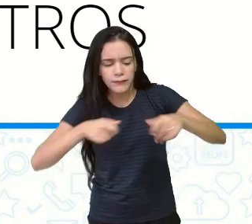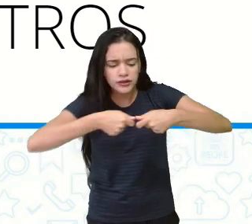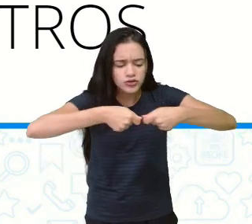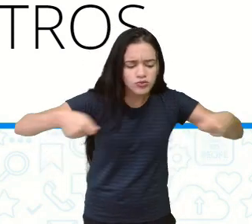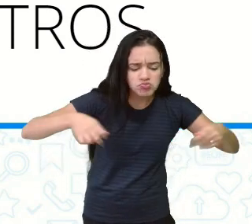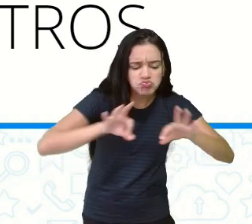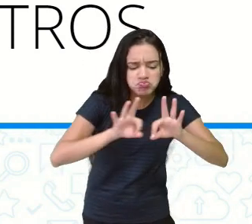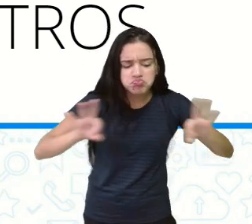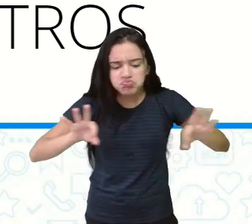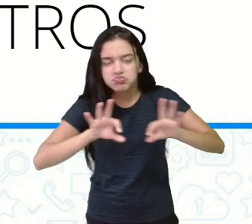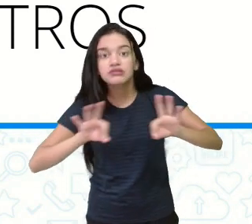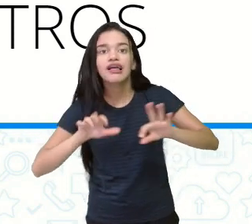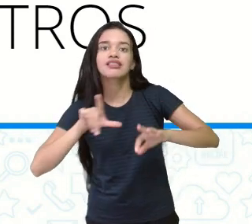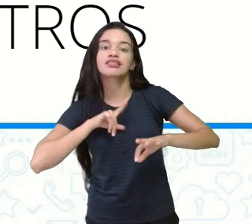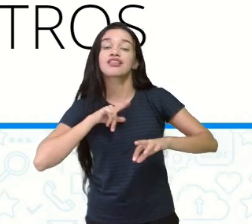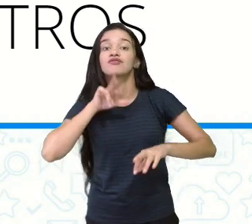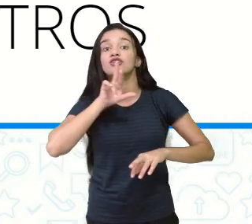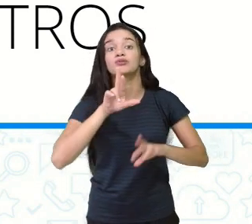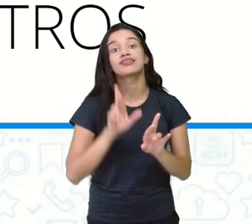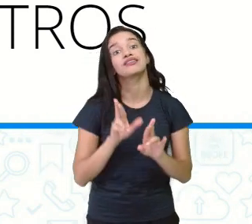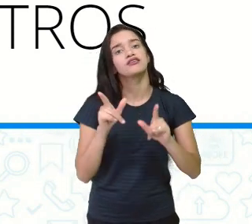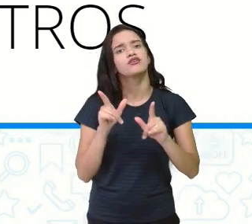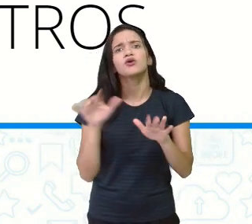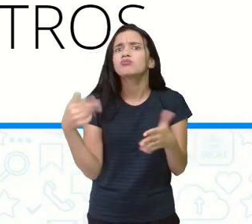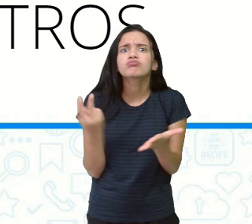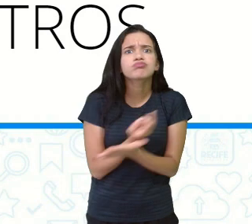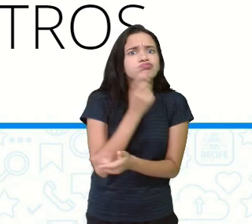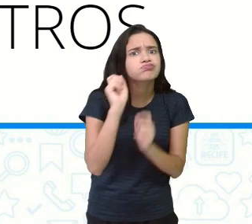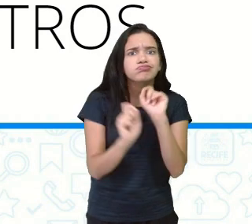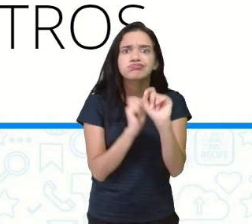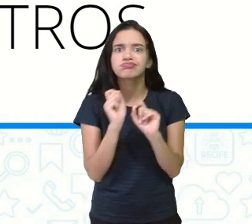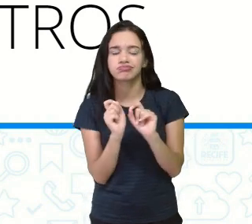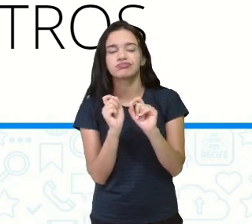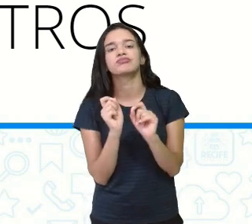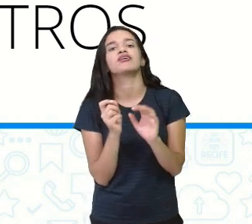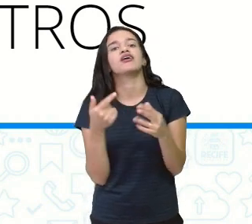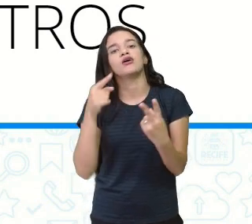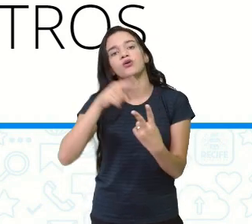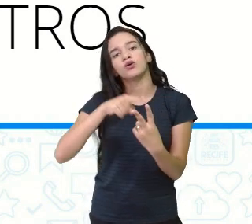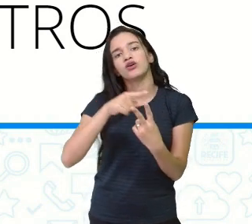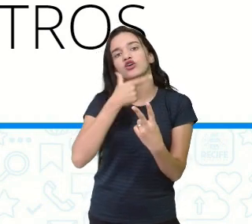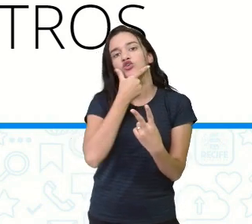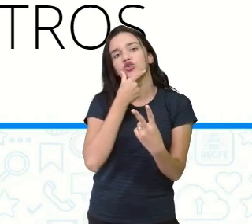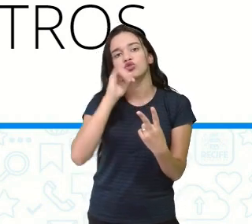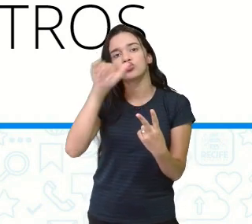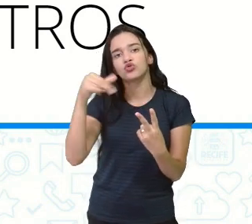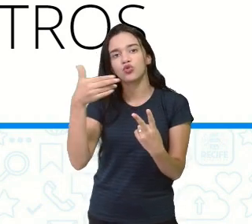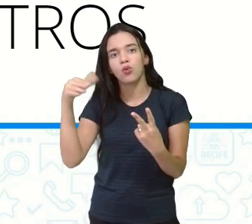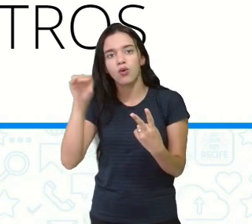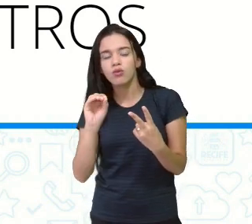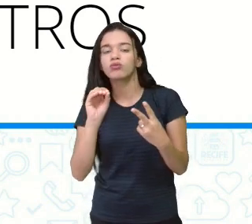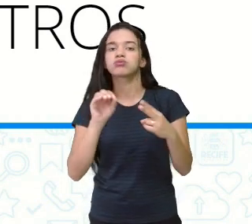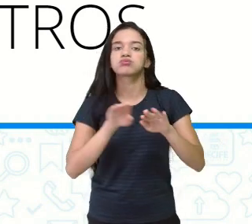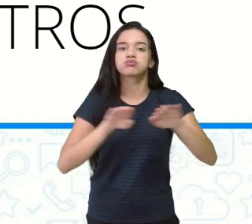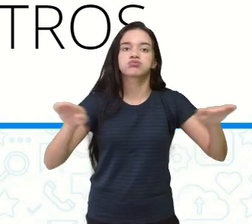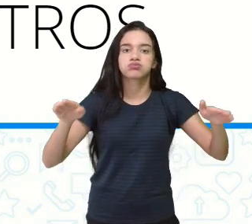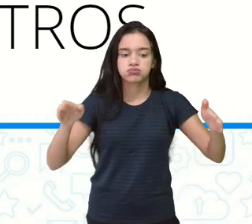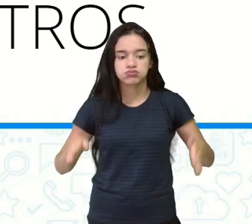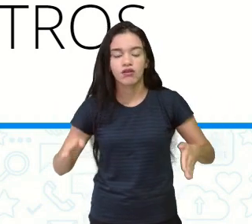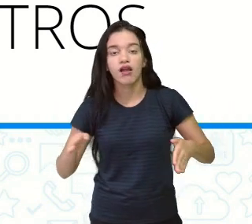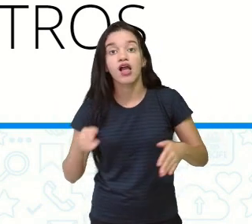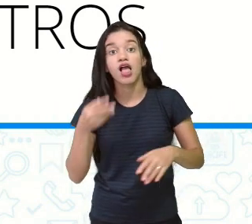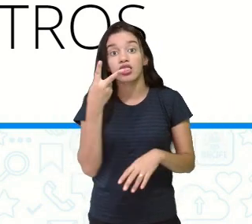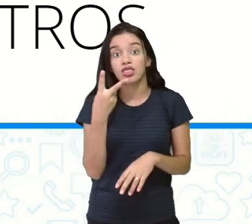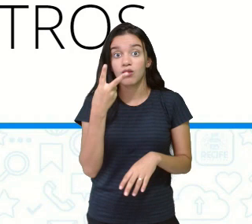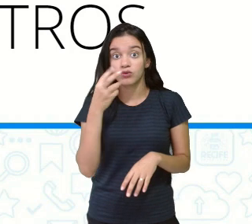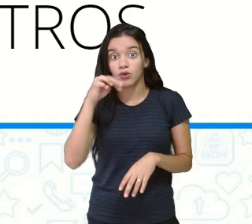obtiveram resultados diferentes. O que aconteceu? João, ele mediu a mesa e deu 2